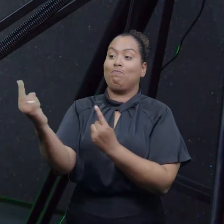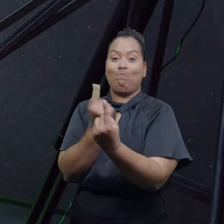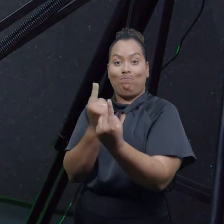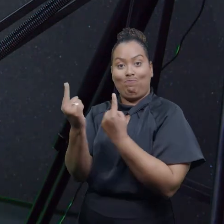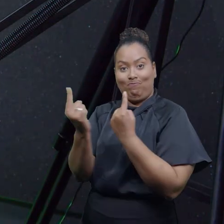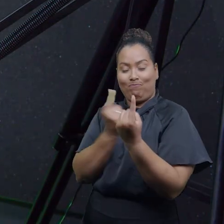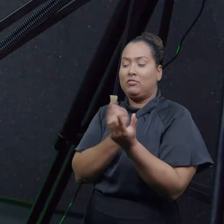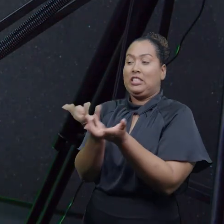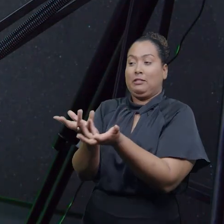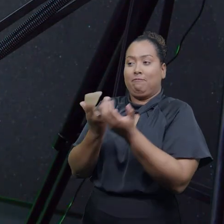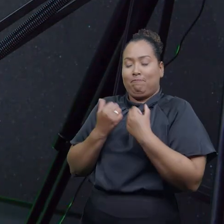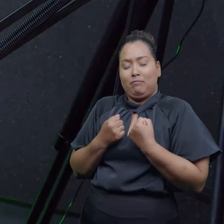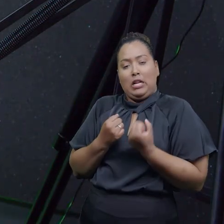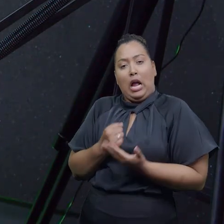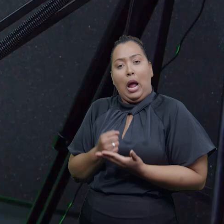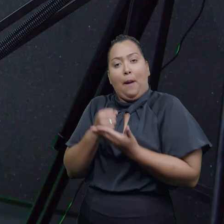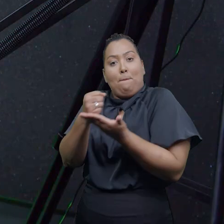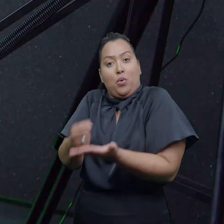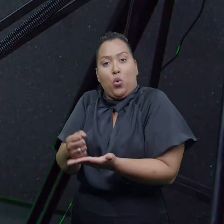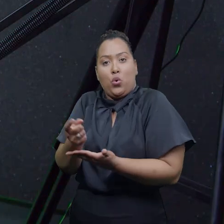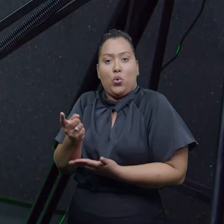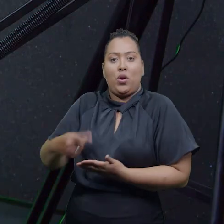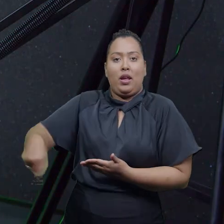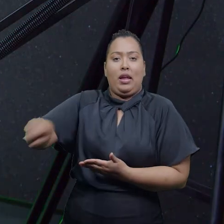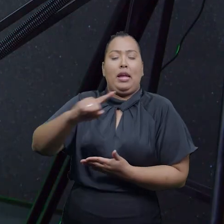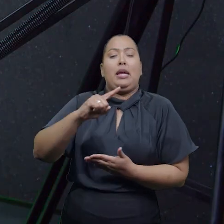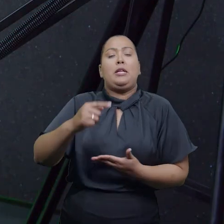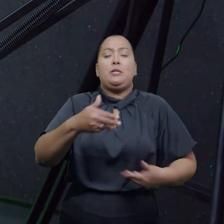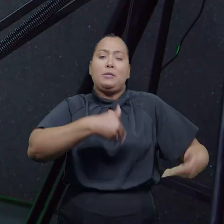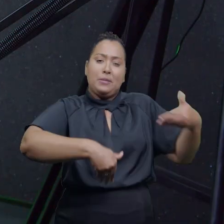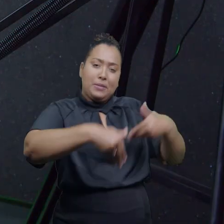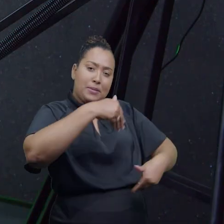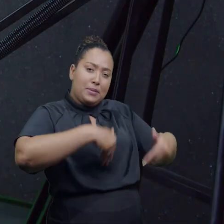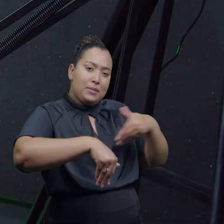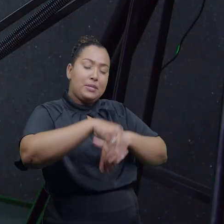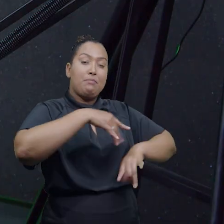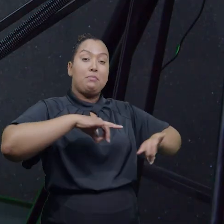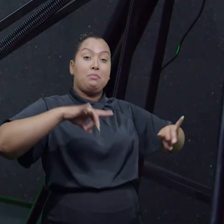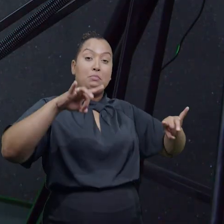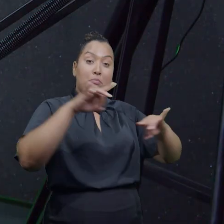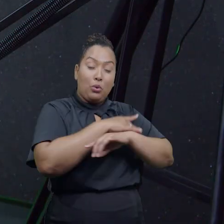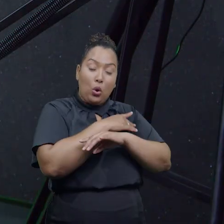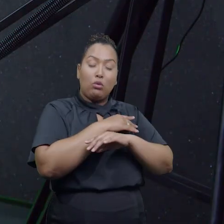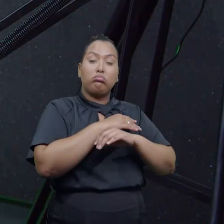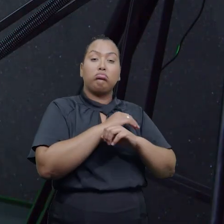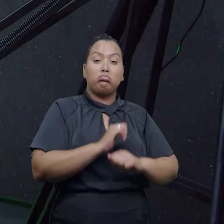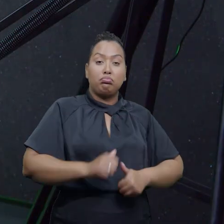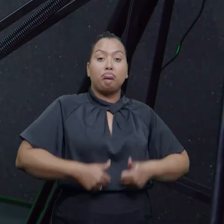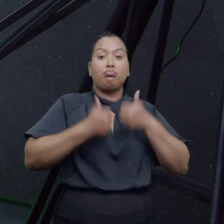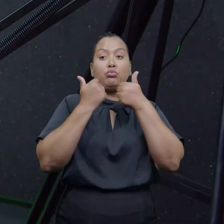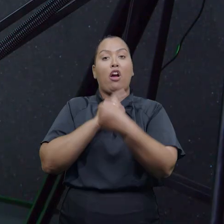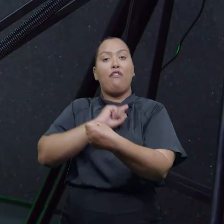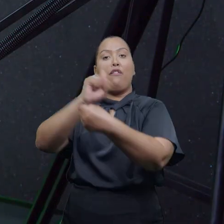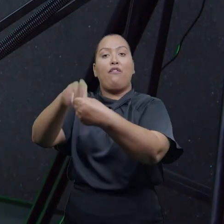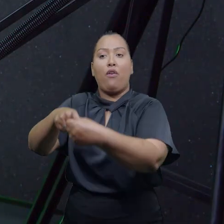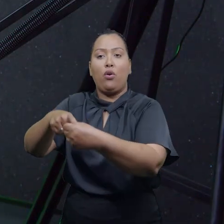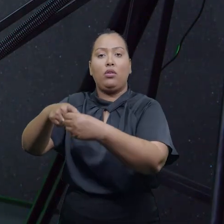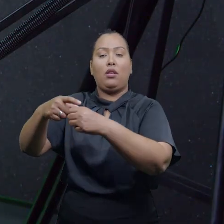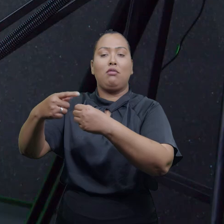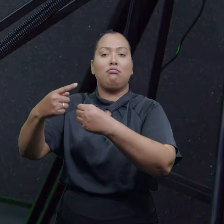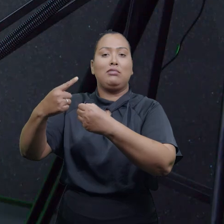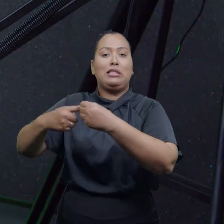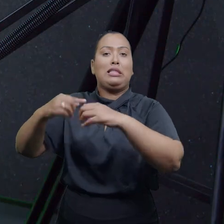um apoio inicial para que elas possam, então, voltar a se reinserir em um contexto de